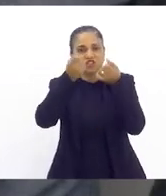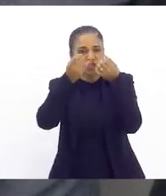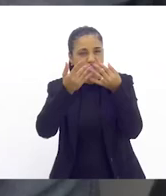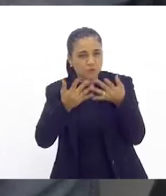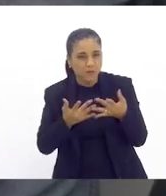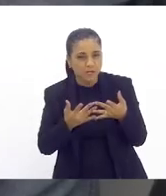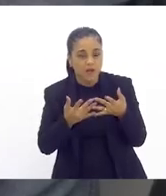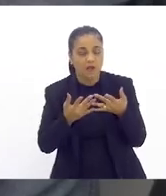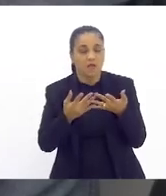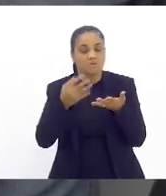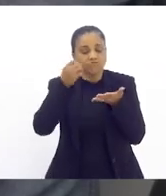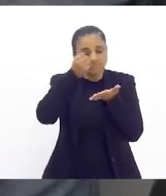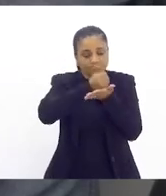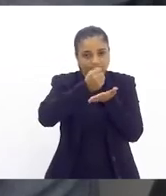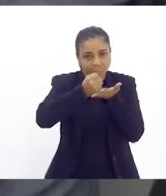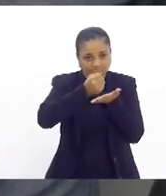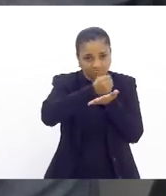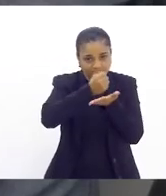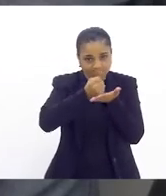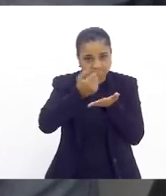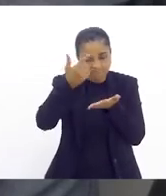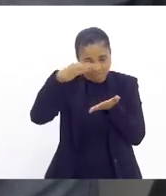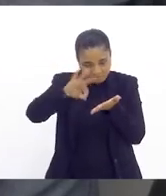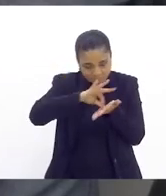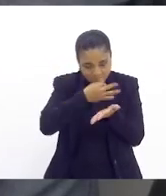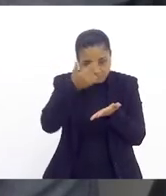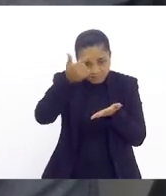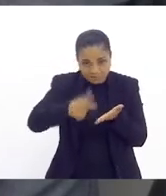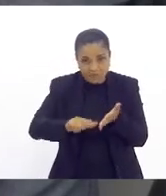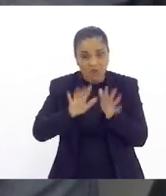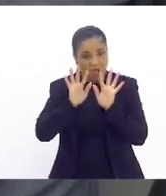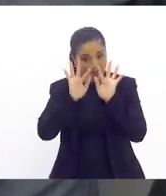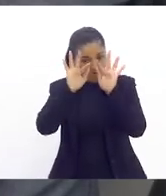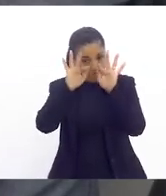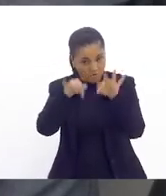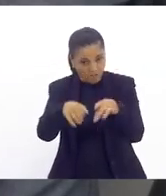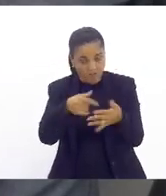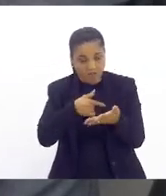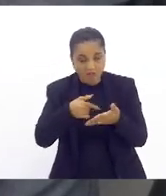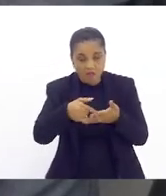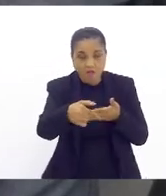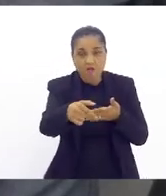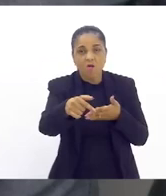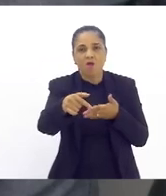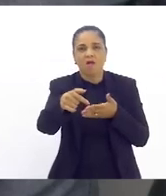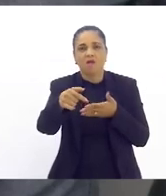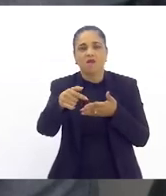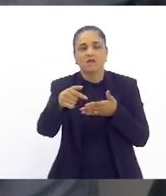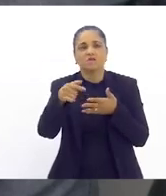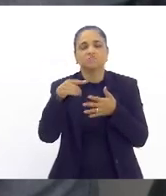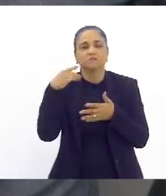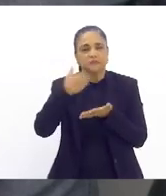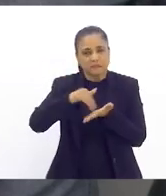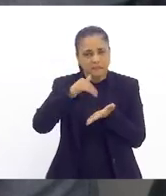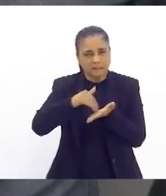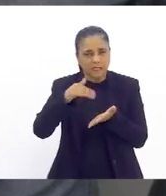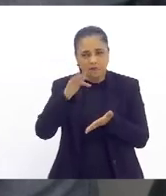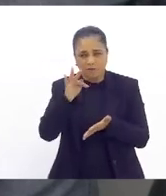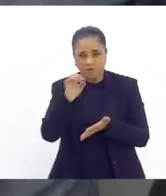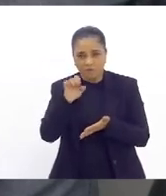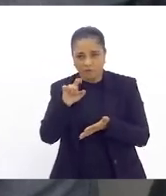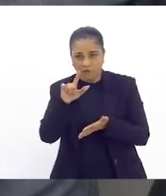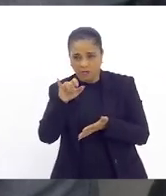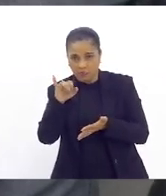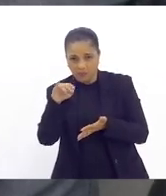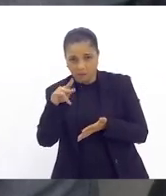Renovação contratual que se encerra como bem colocado pelo esse subsecretário Felipe Peixoto que se